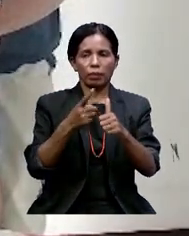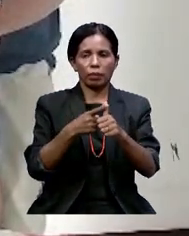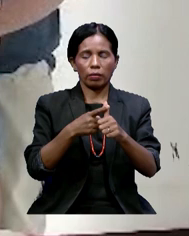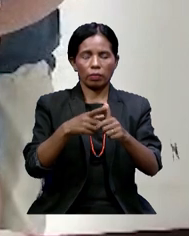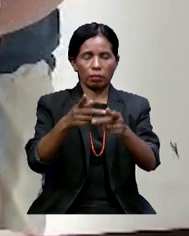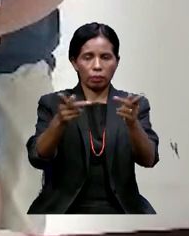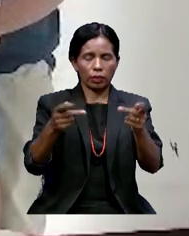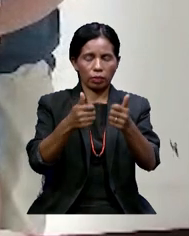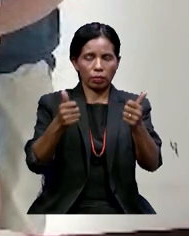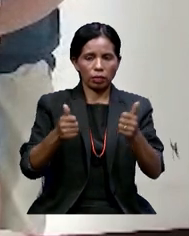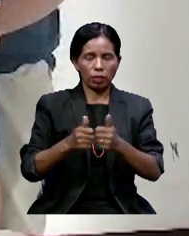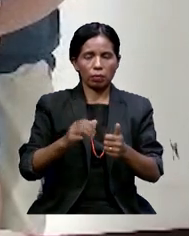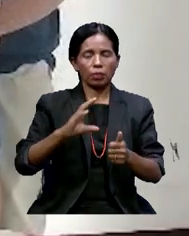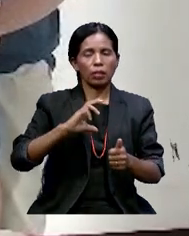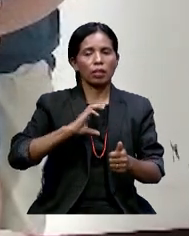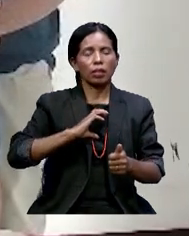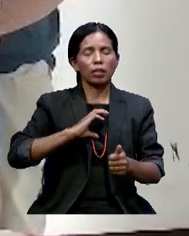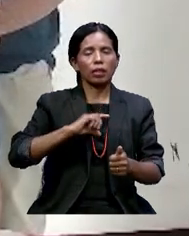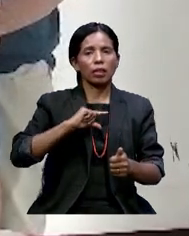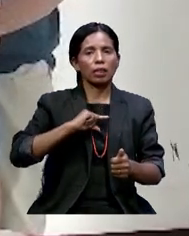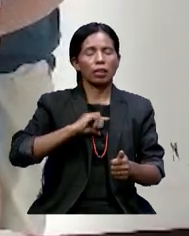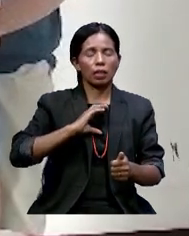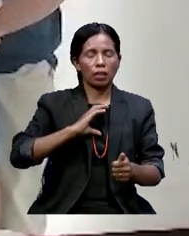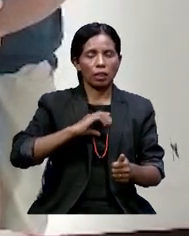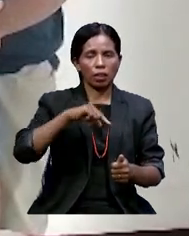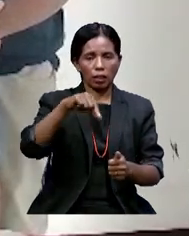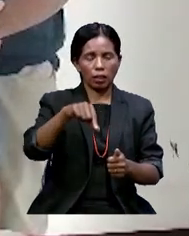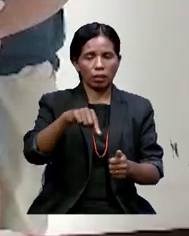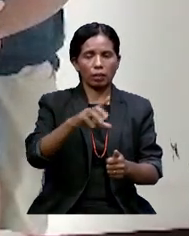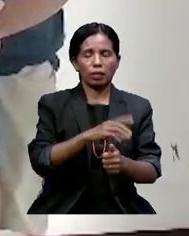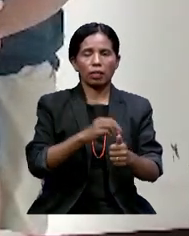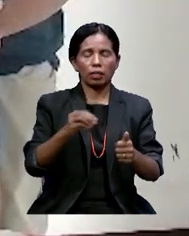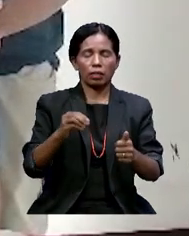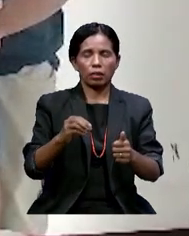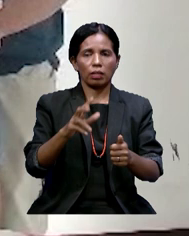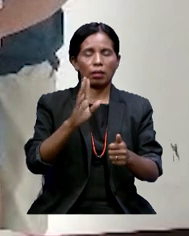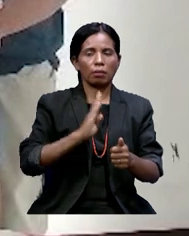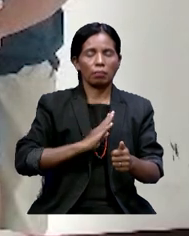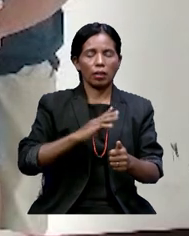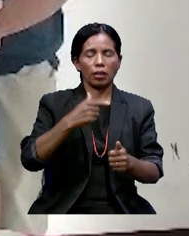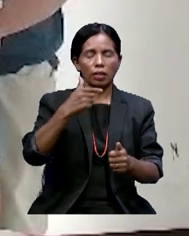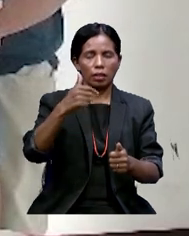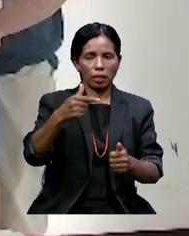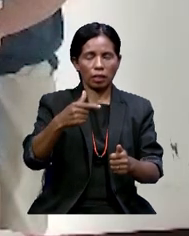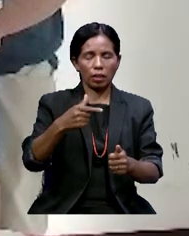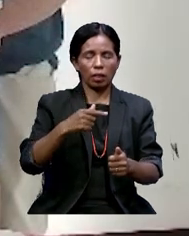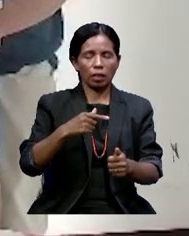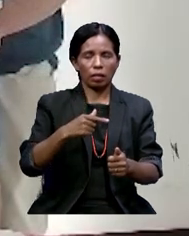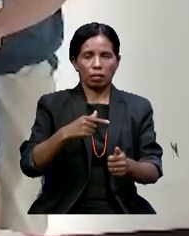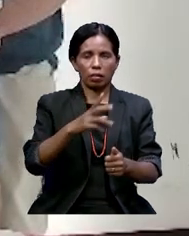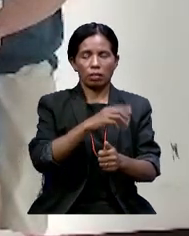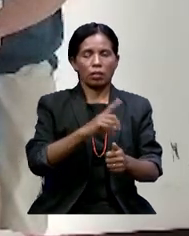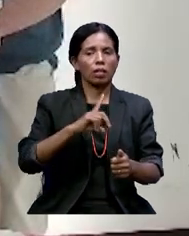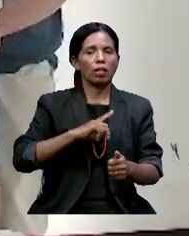posto Kilikai, segundo posto Bagia, terceiro posto Laga Tuiri. Esse resto ne vai